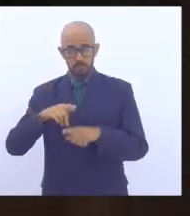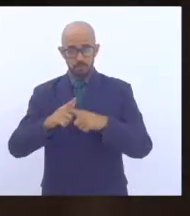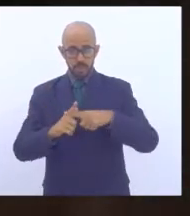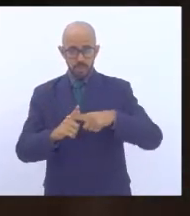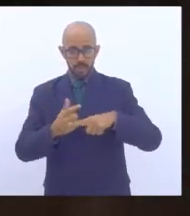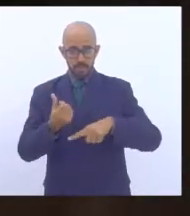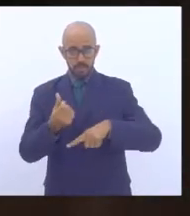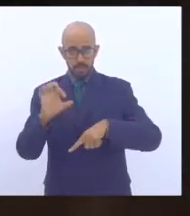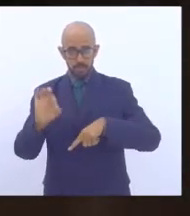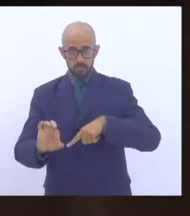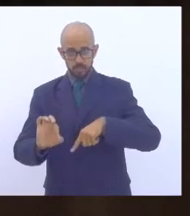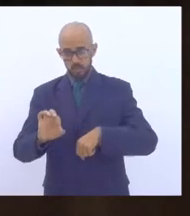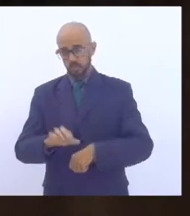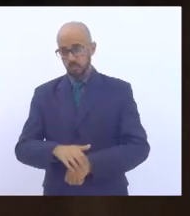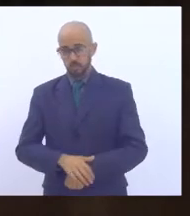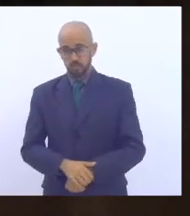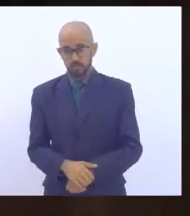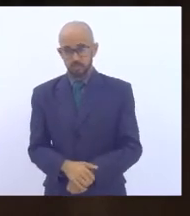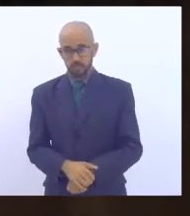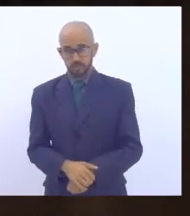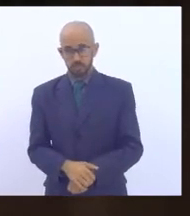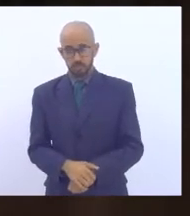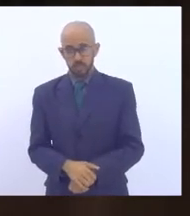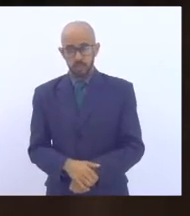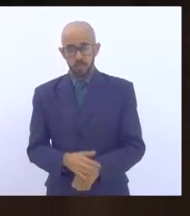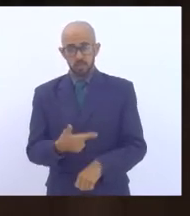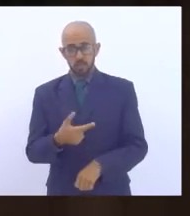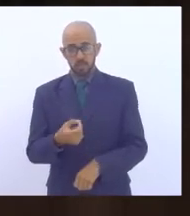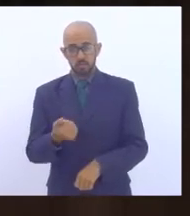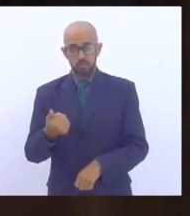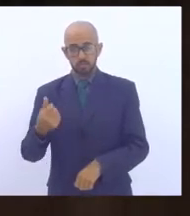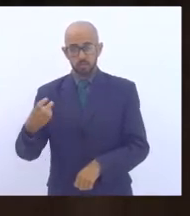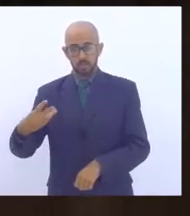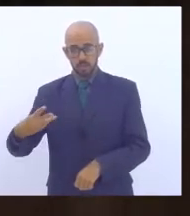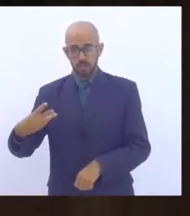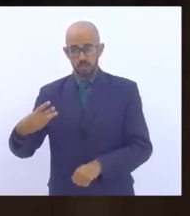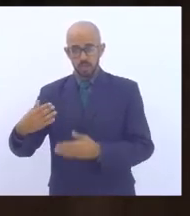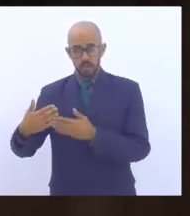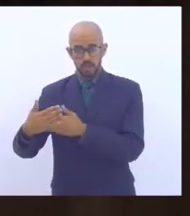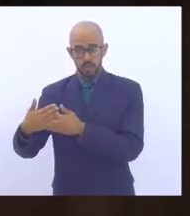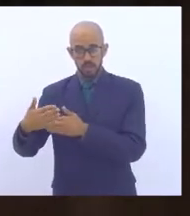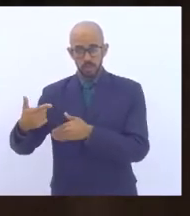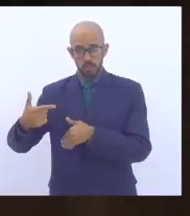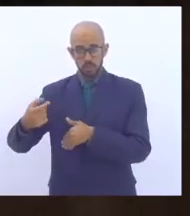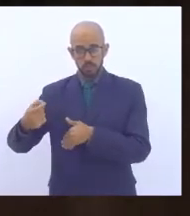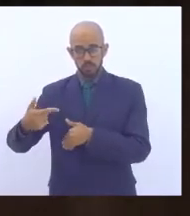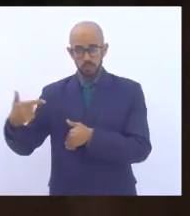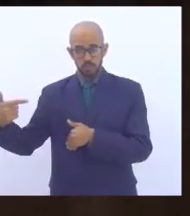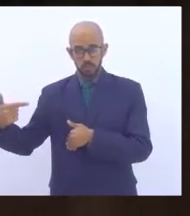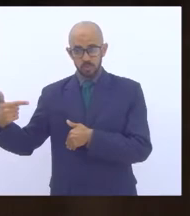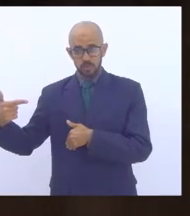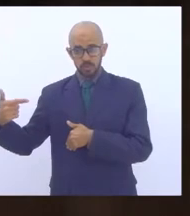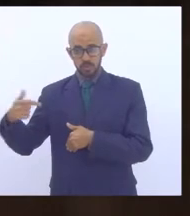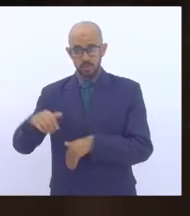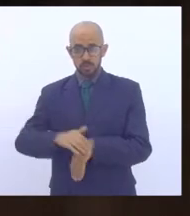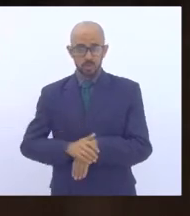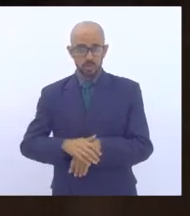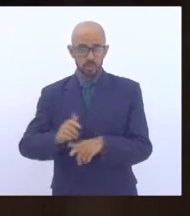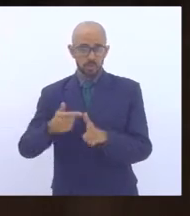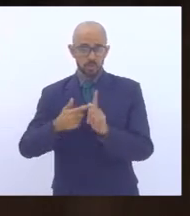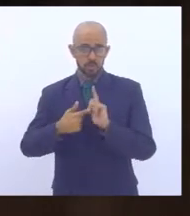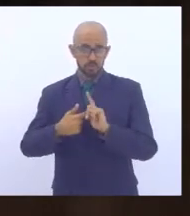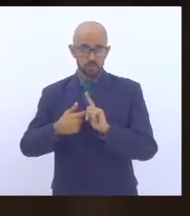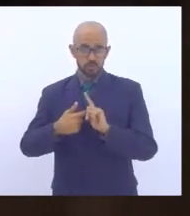percentuais de 2013 a2022 a